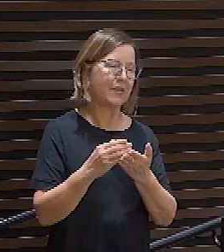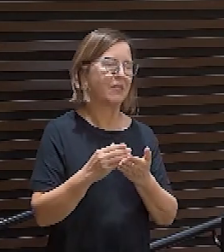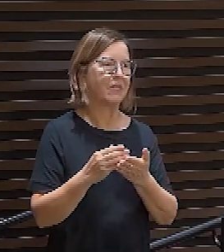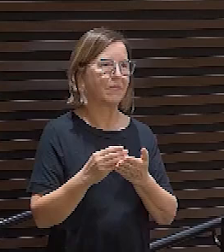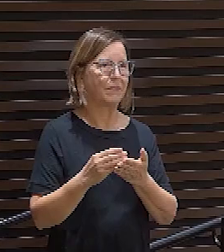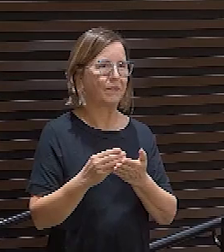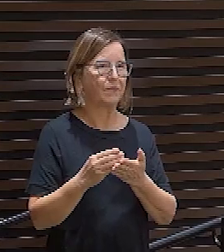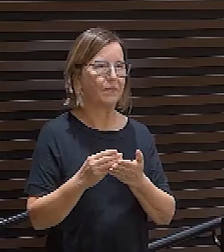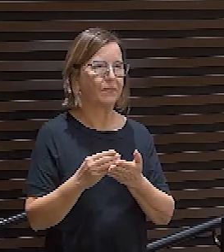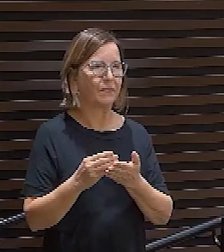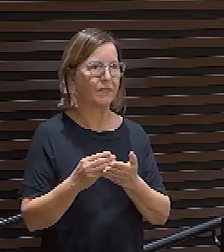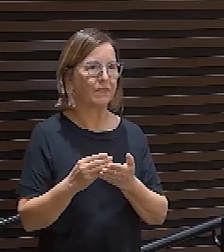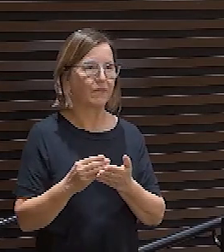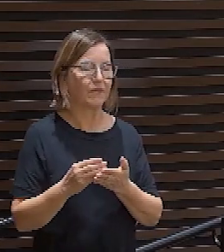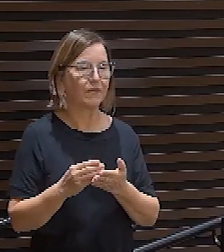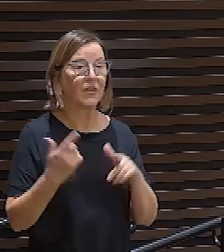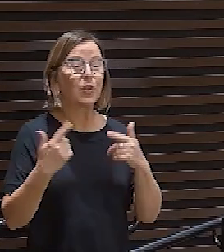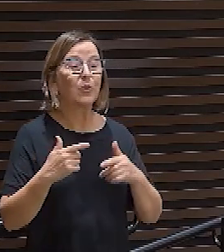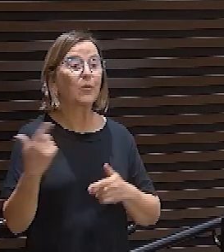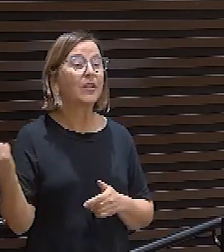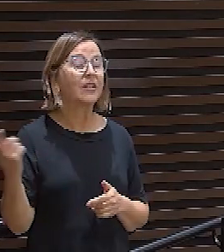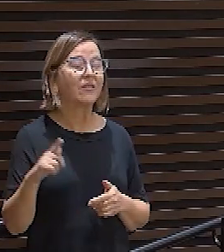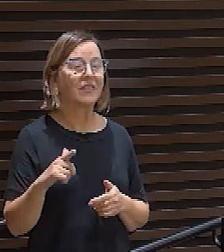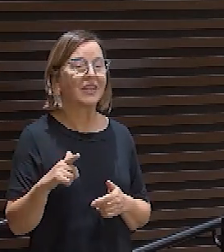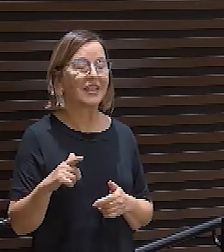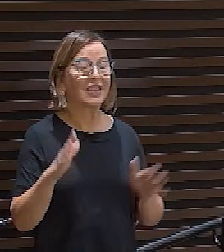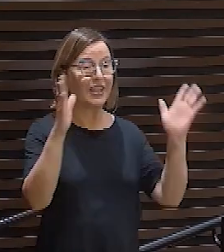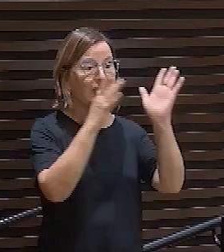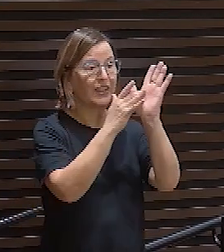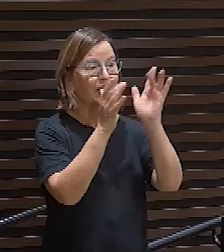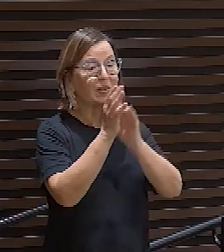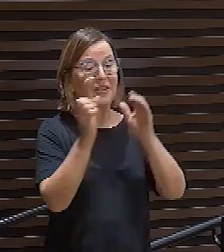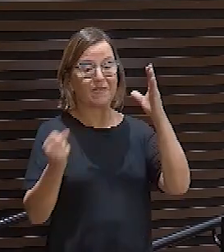procede. Ele é a fonte.